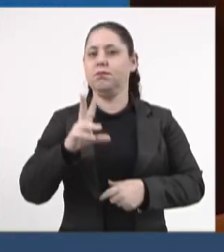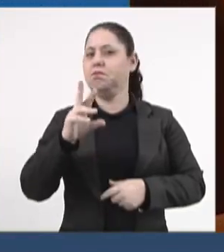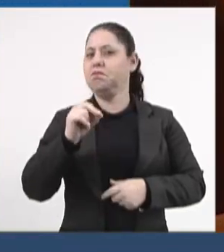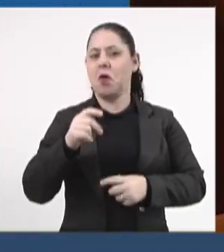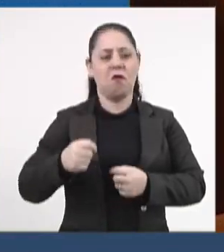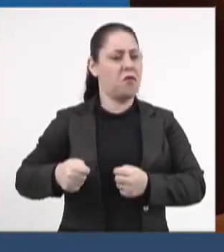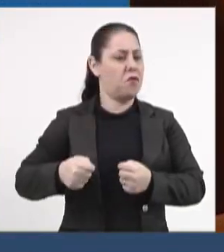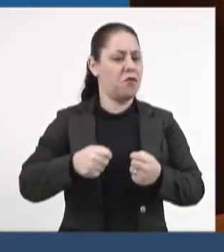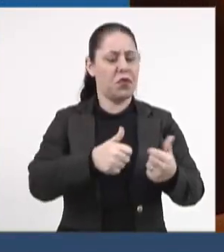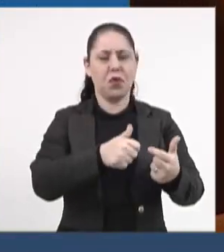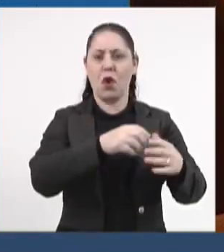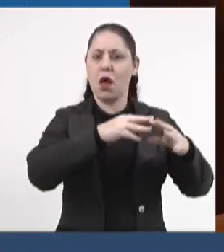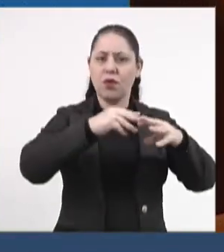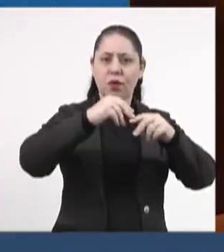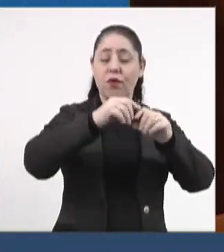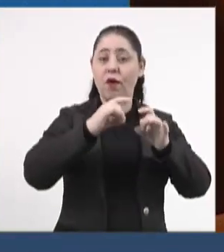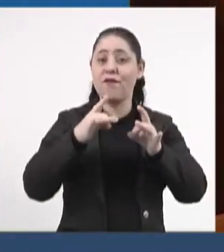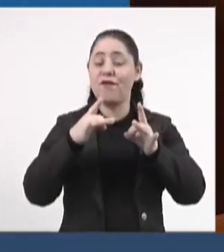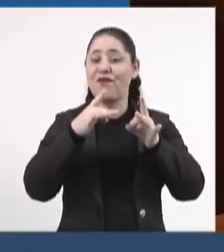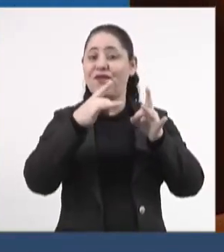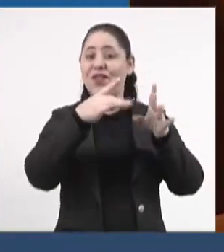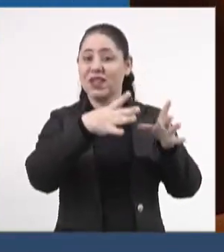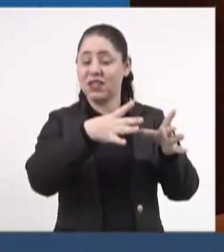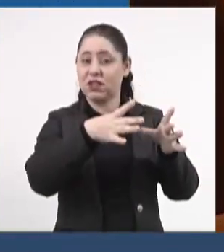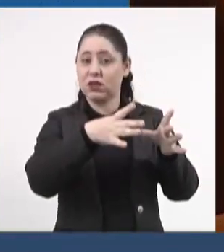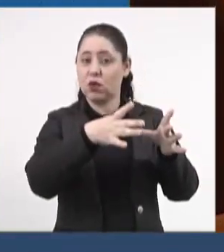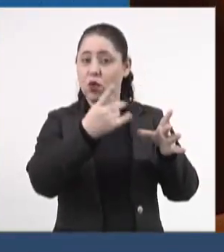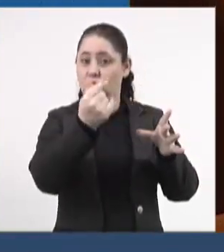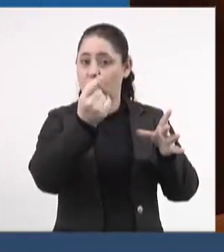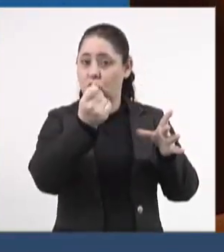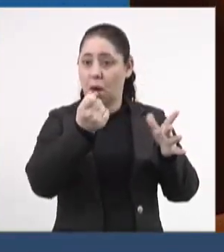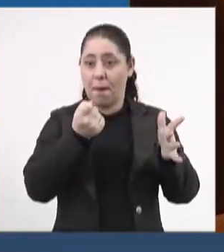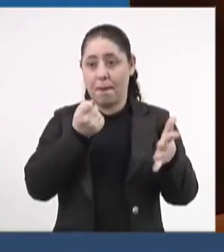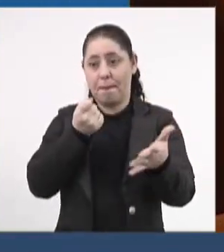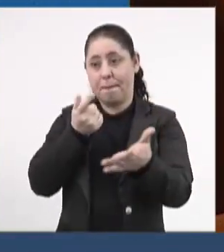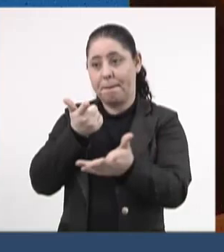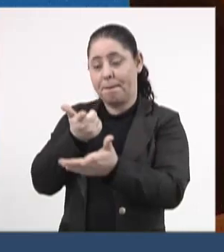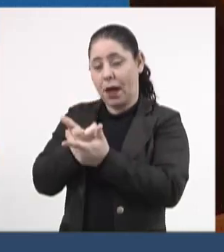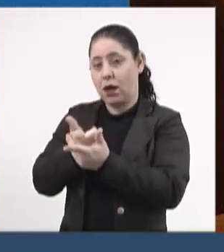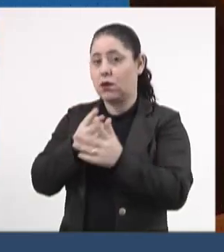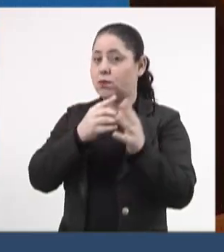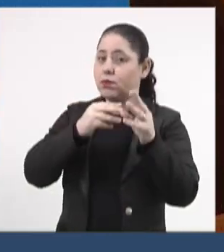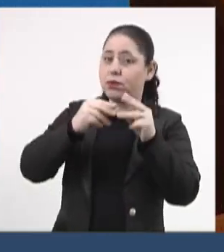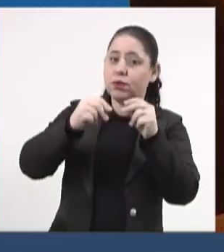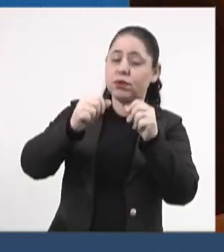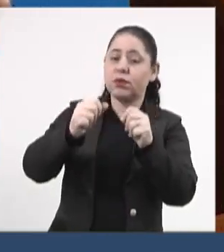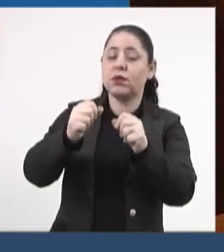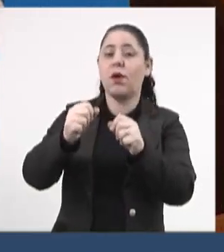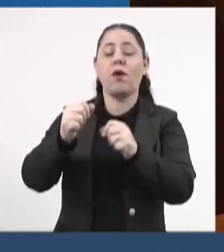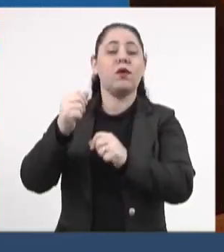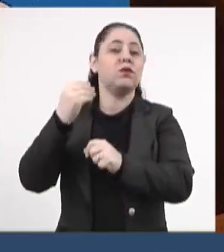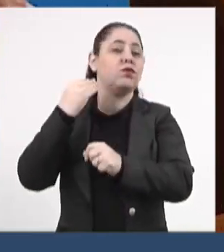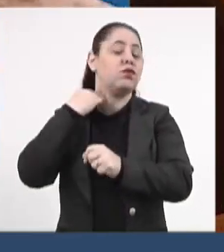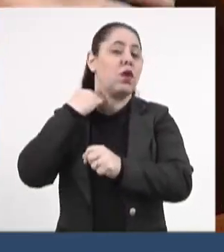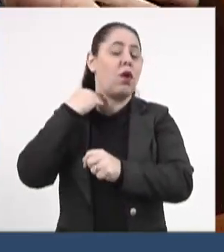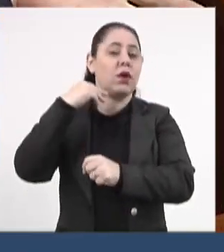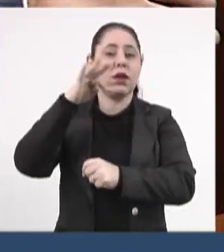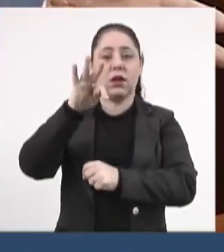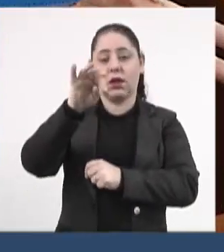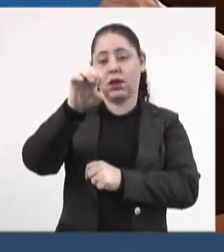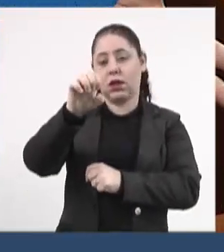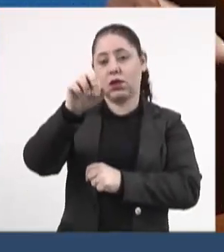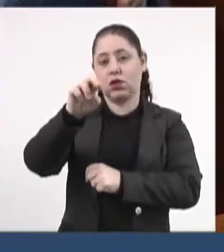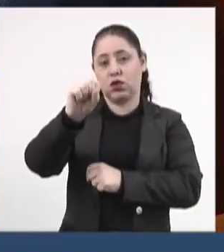Não foi doada as terras, foi vendida e o dinheiro para pagar as terras foi depositado no Tesouro de